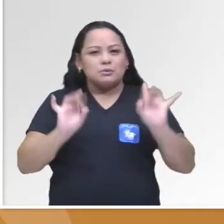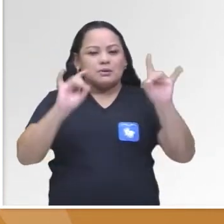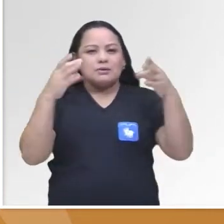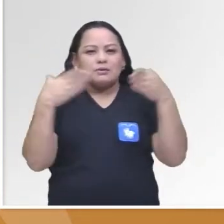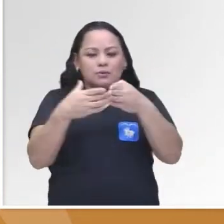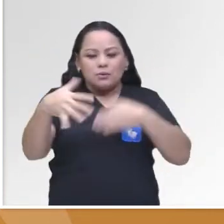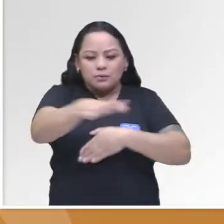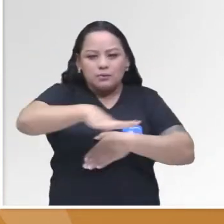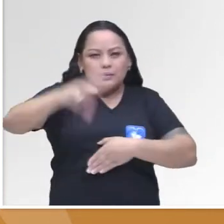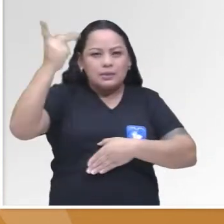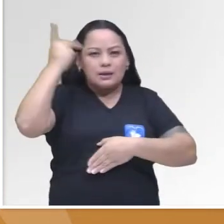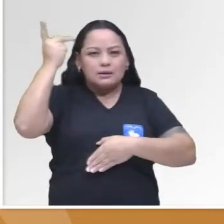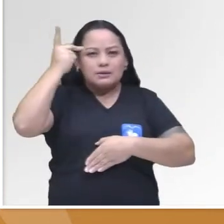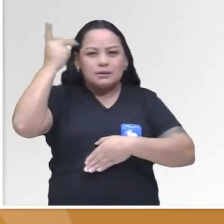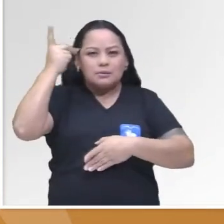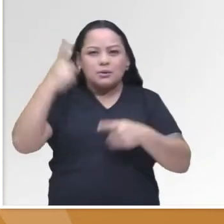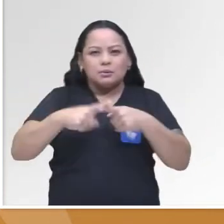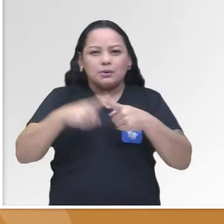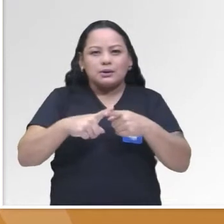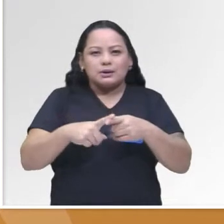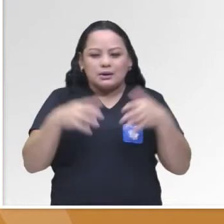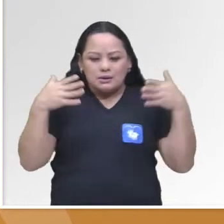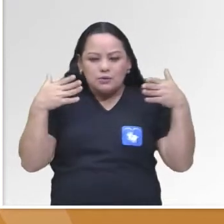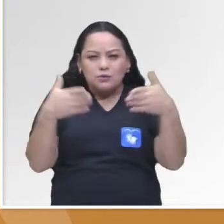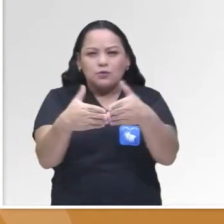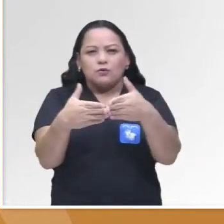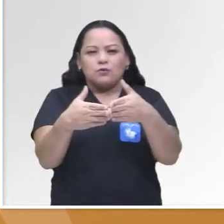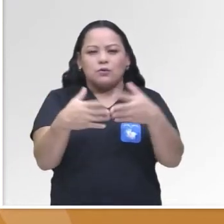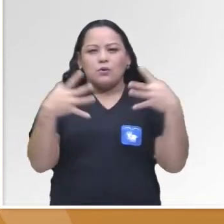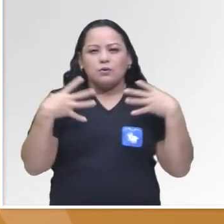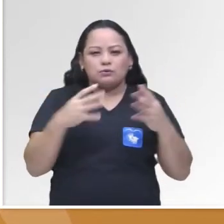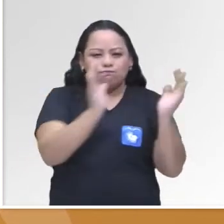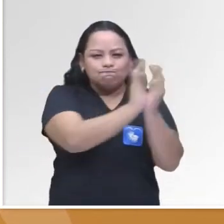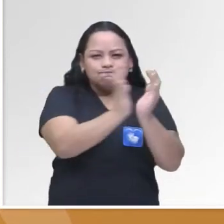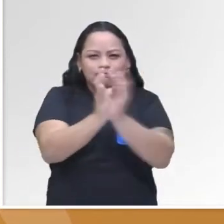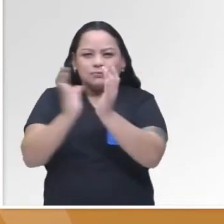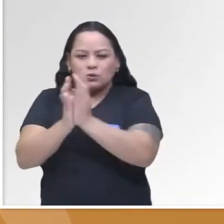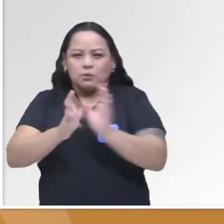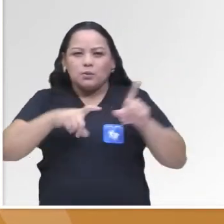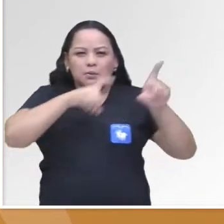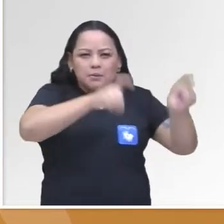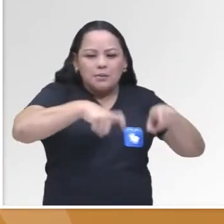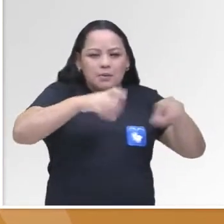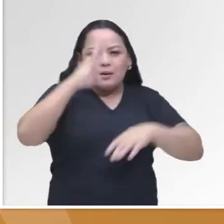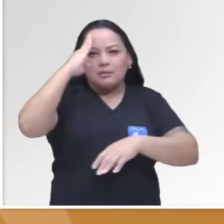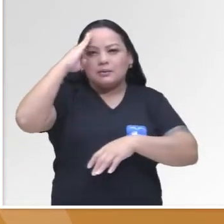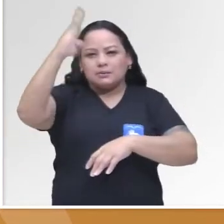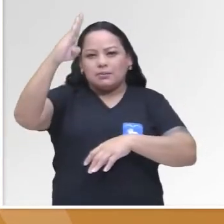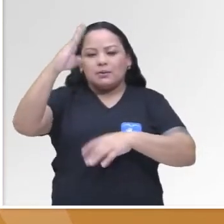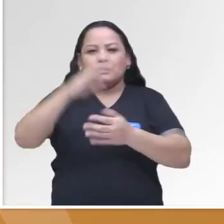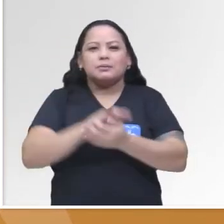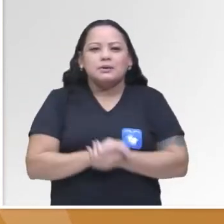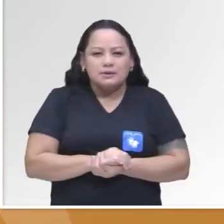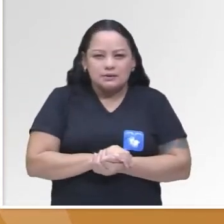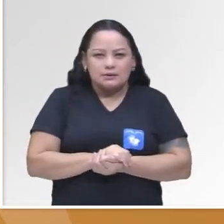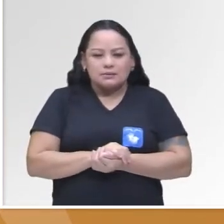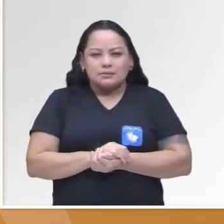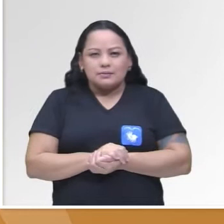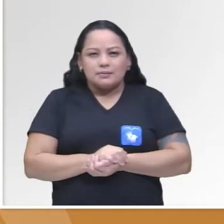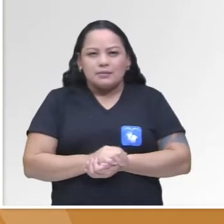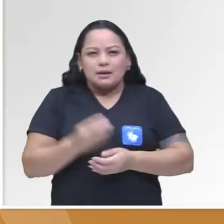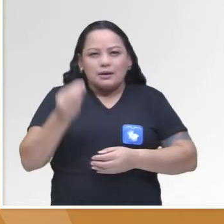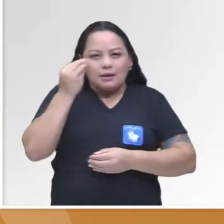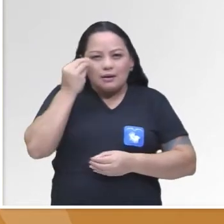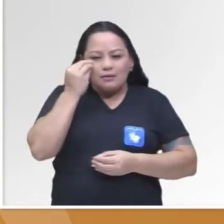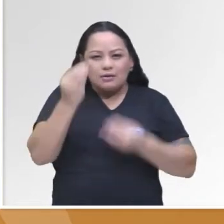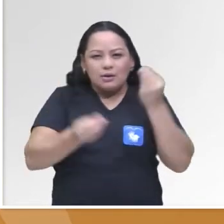de São Paulo, onde se concentrava grande parte dessas oligarquias agrárias, principalmente a cafeeira, vai ficar